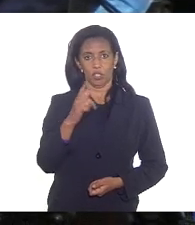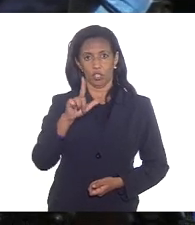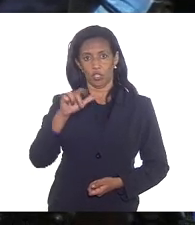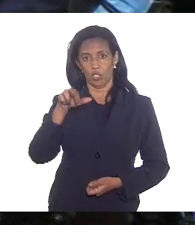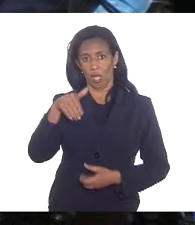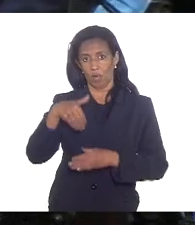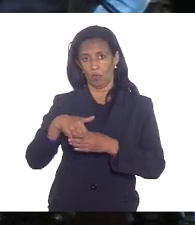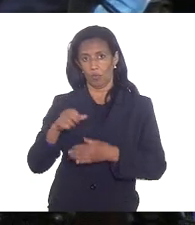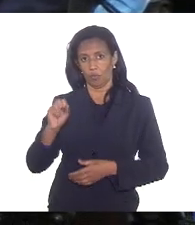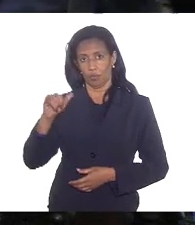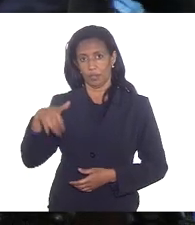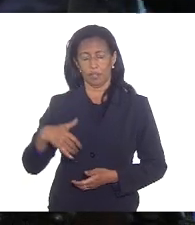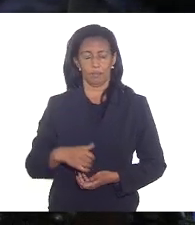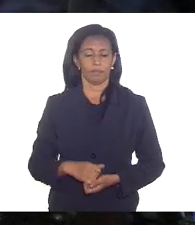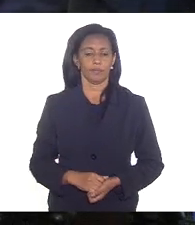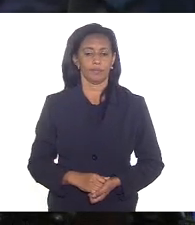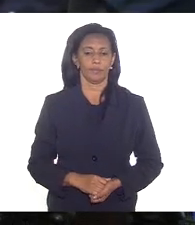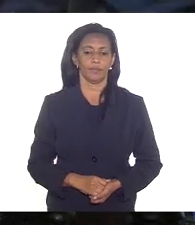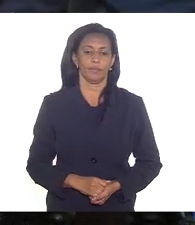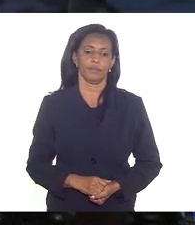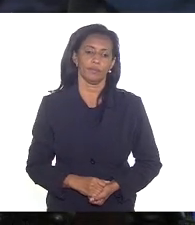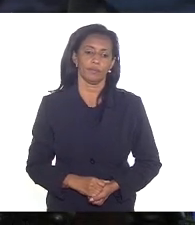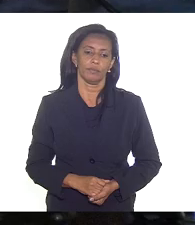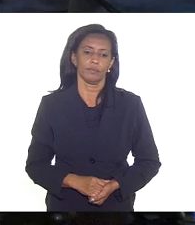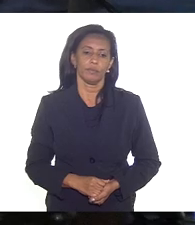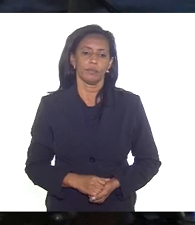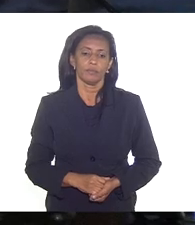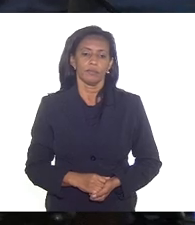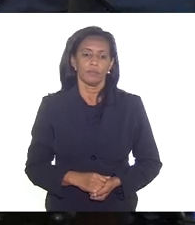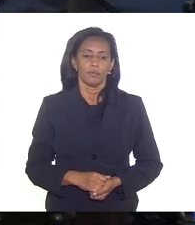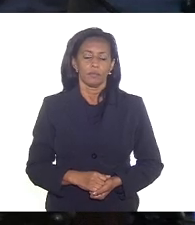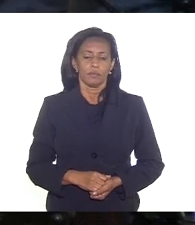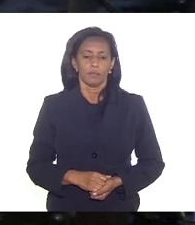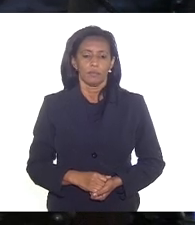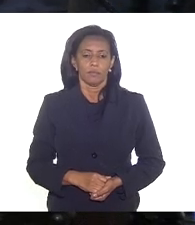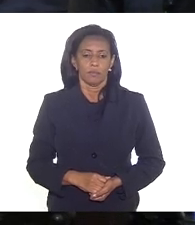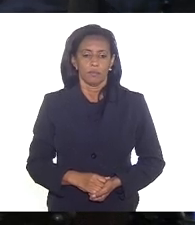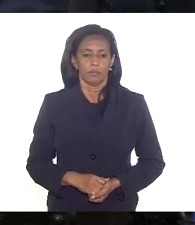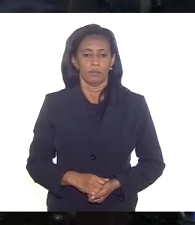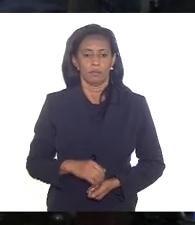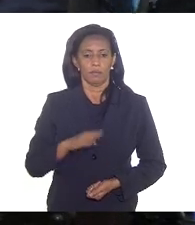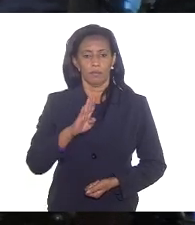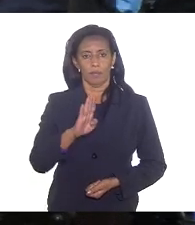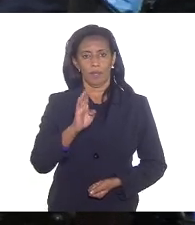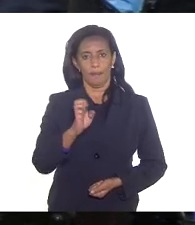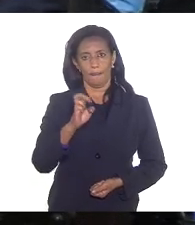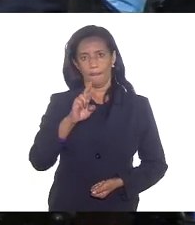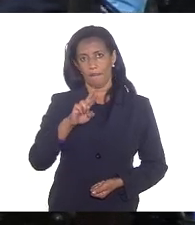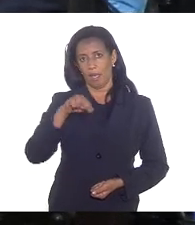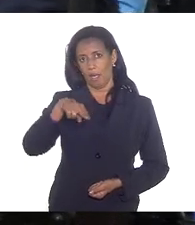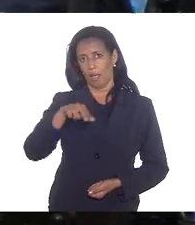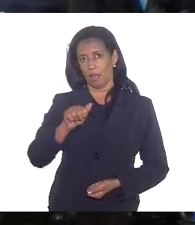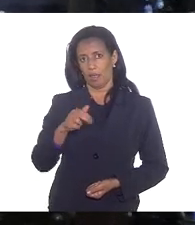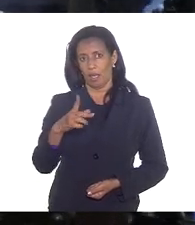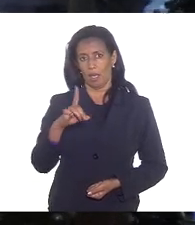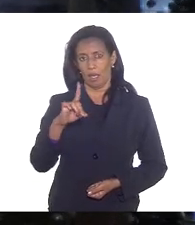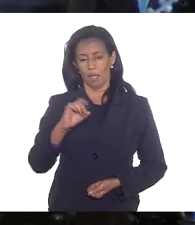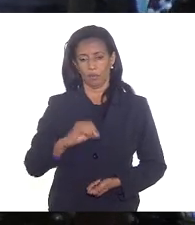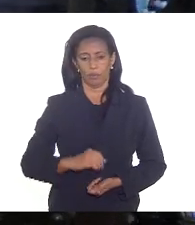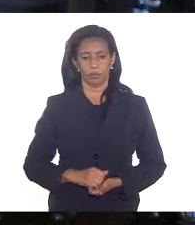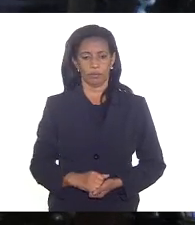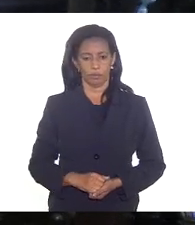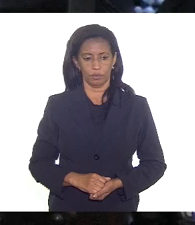Batista Voltou sim o deputado Subtenente Bernardo a o